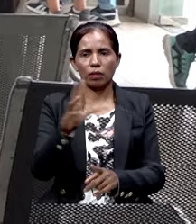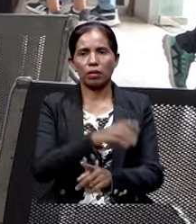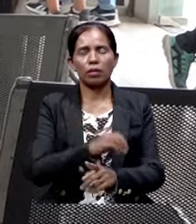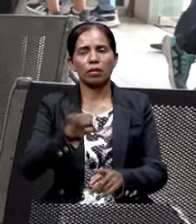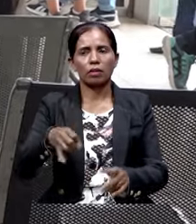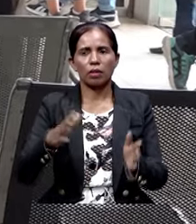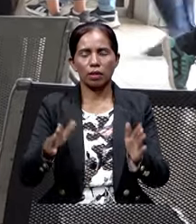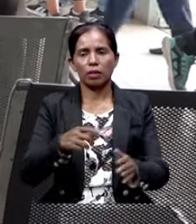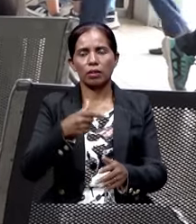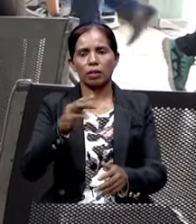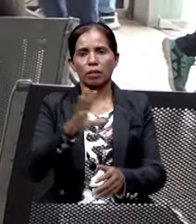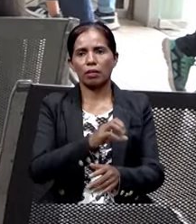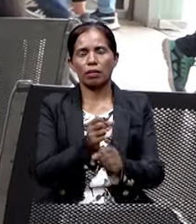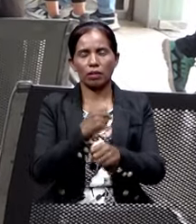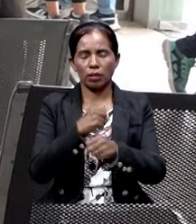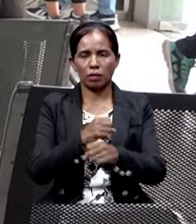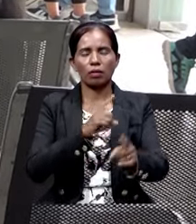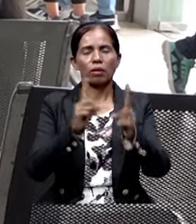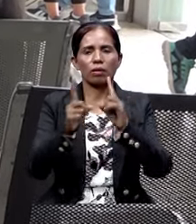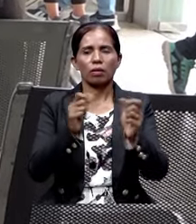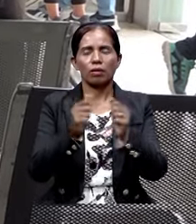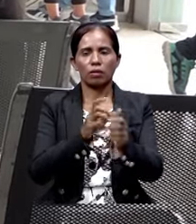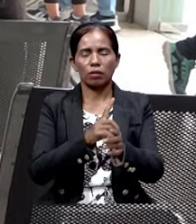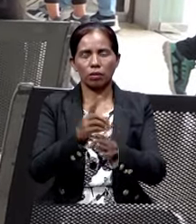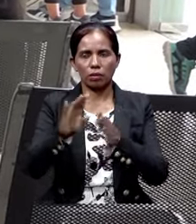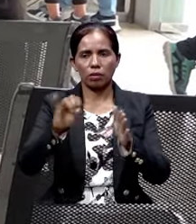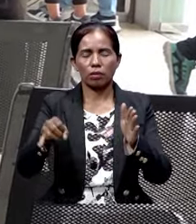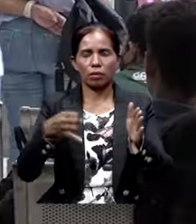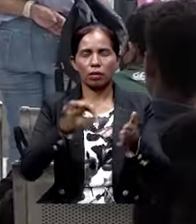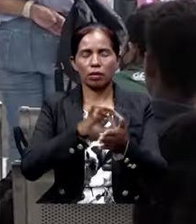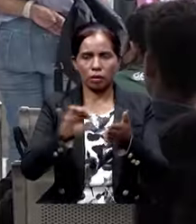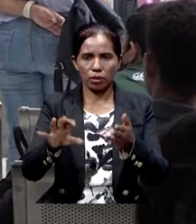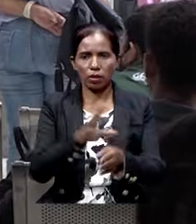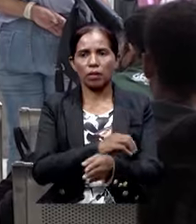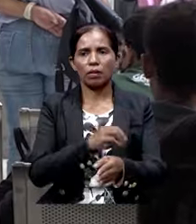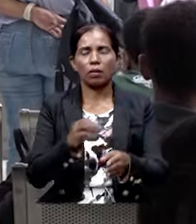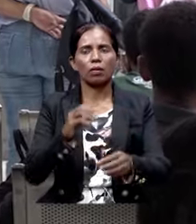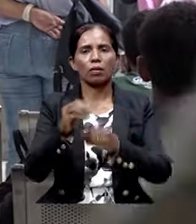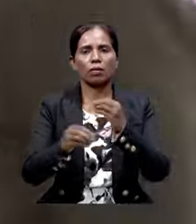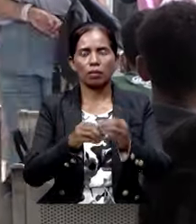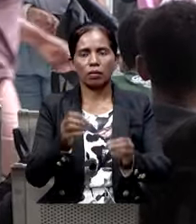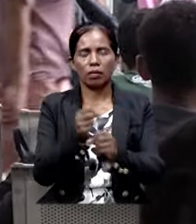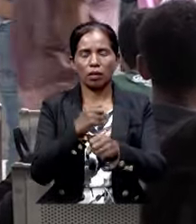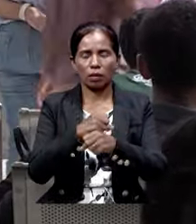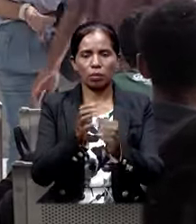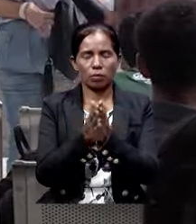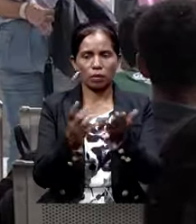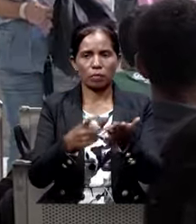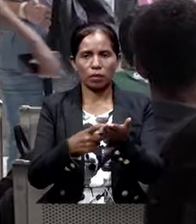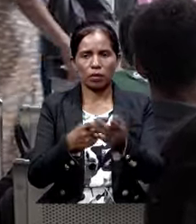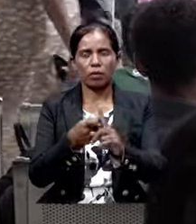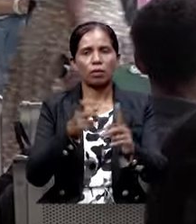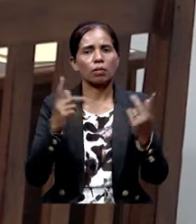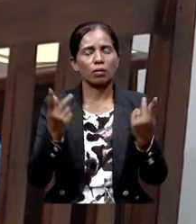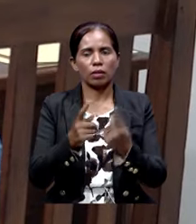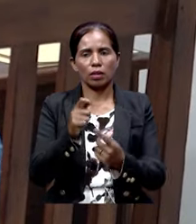GMN, tenta atuar a confirmação com o diretor-geral registro notariado quando a produção passaporte com a empresa